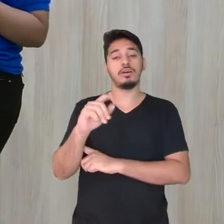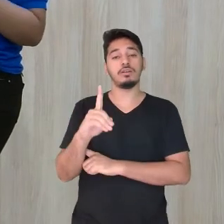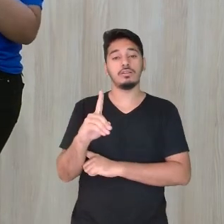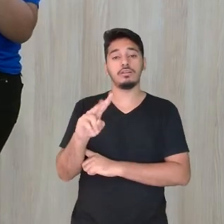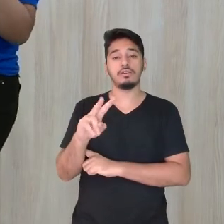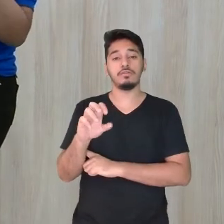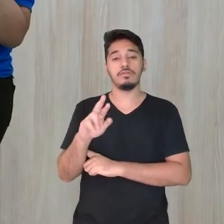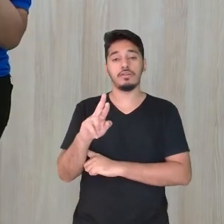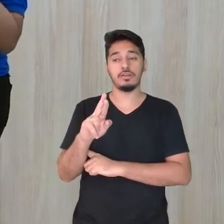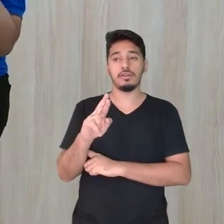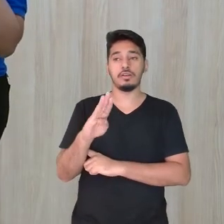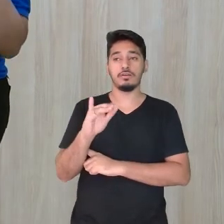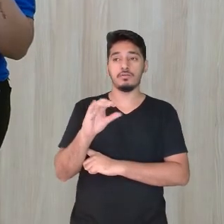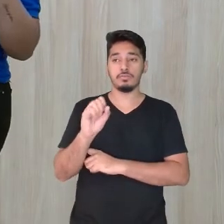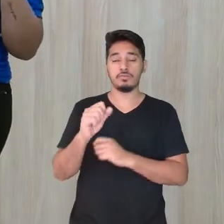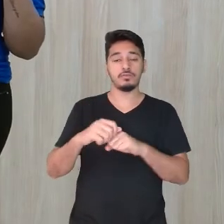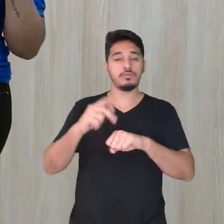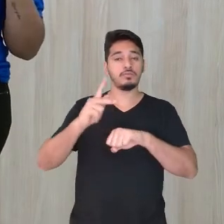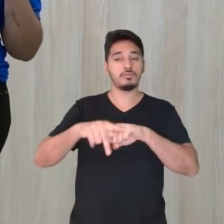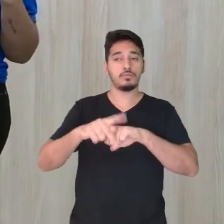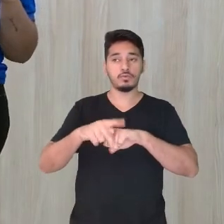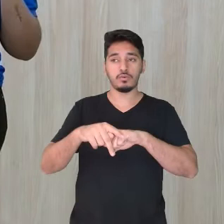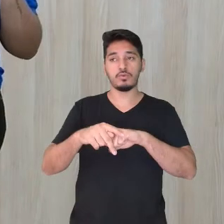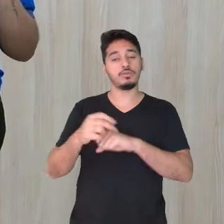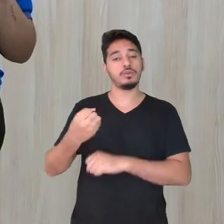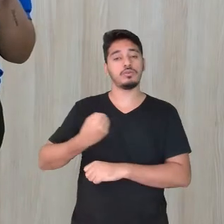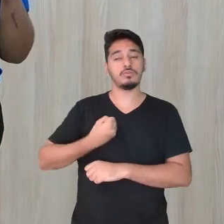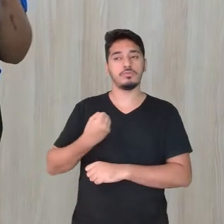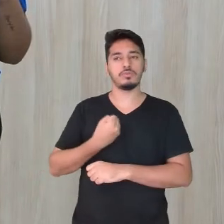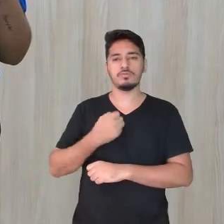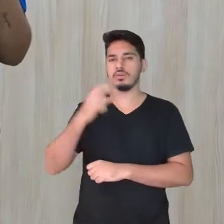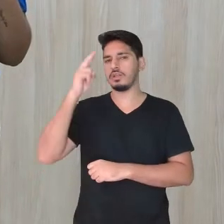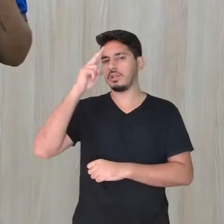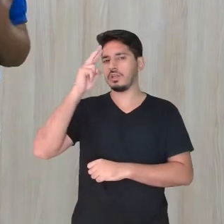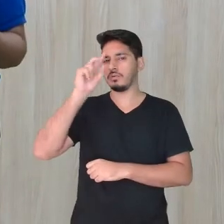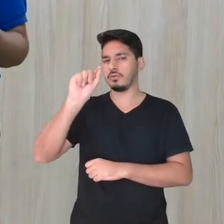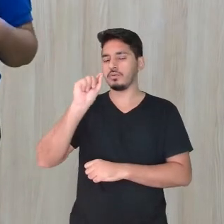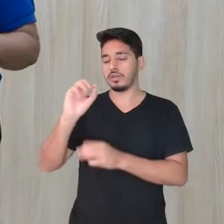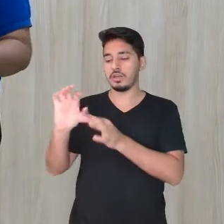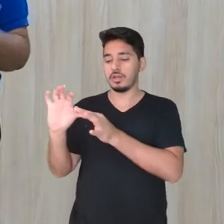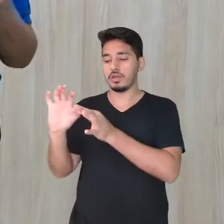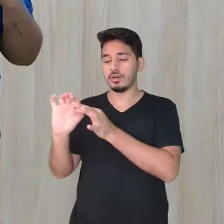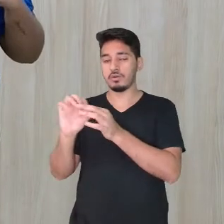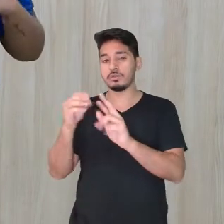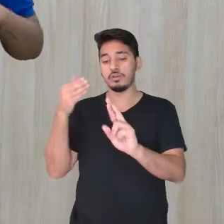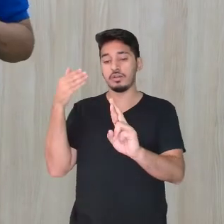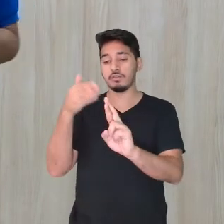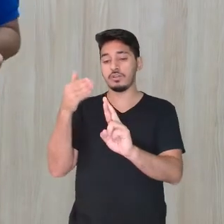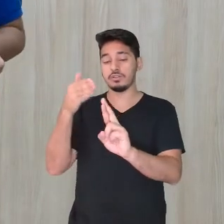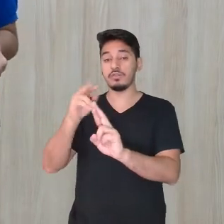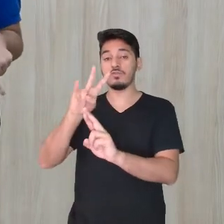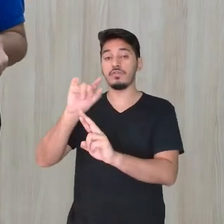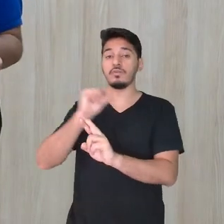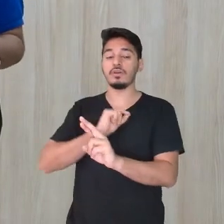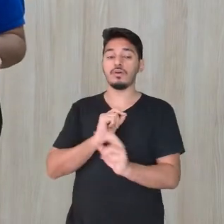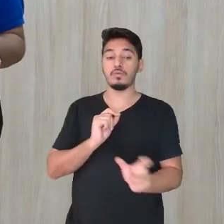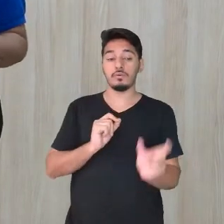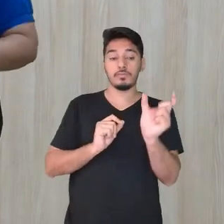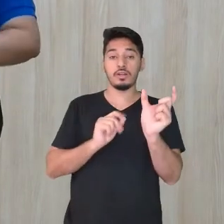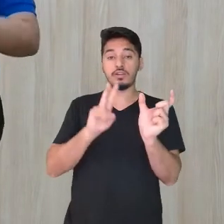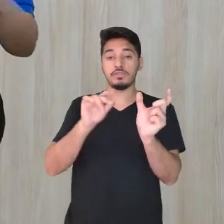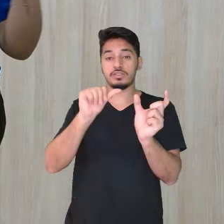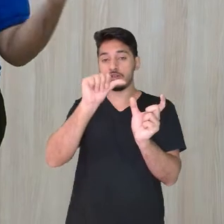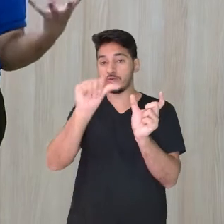anterior. Lembra que a coesão referencial vai referenciar um termo que já apareceu na frase,